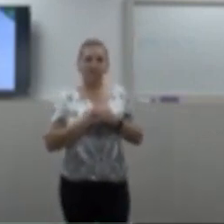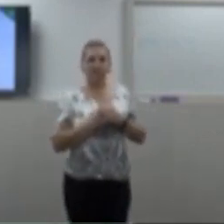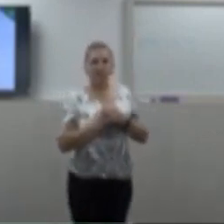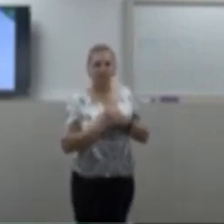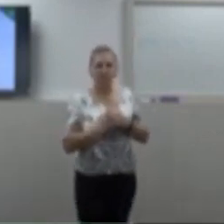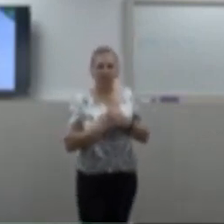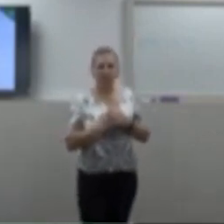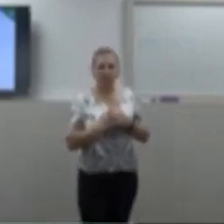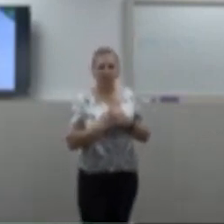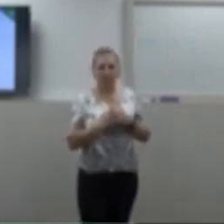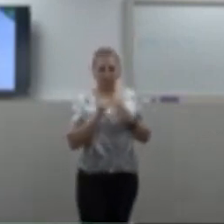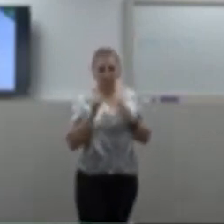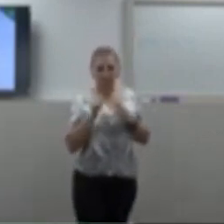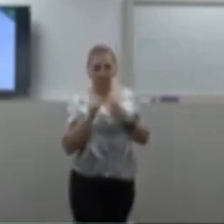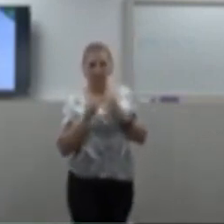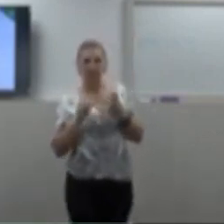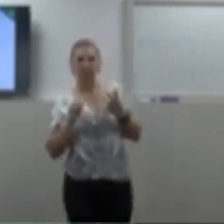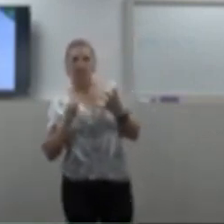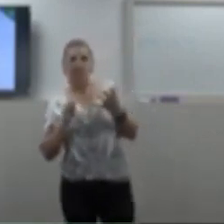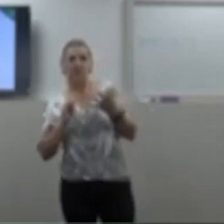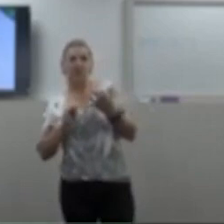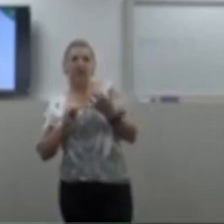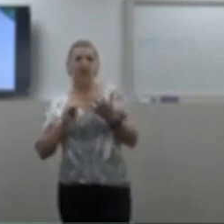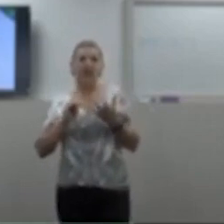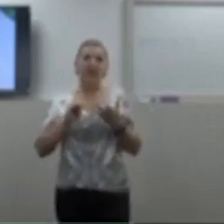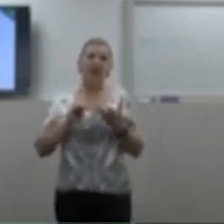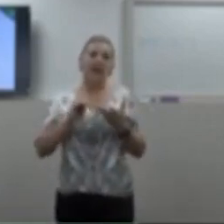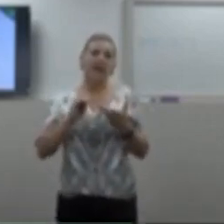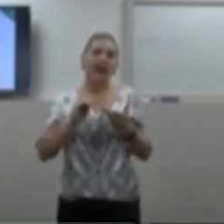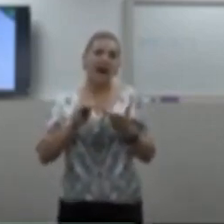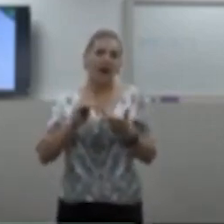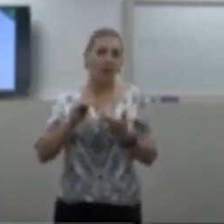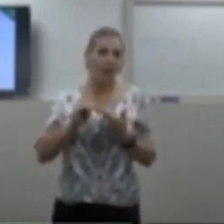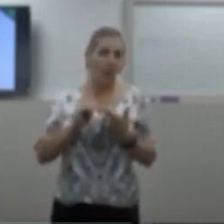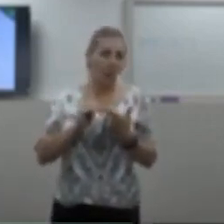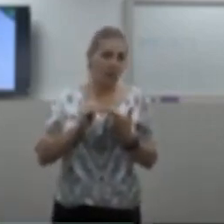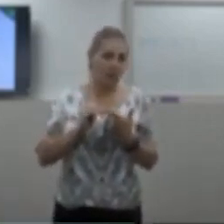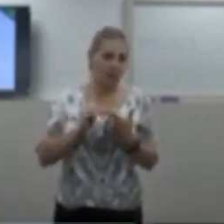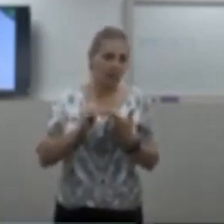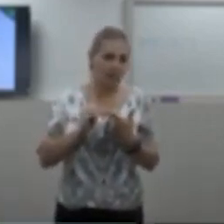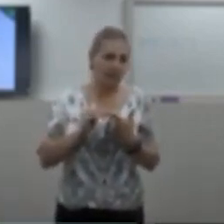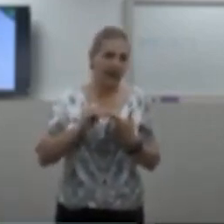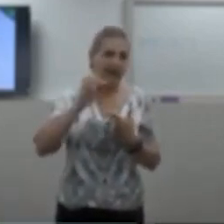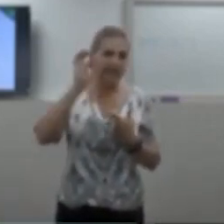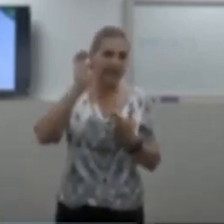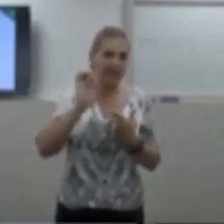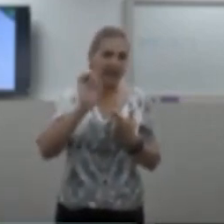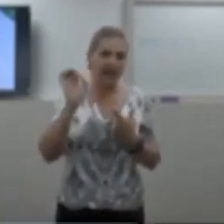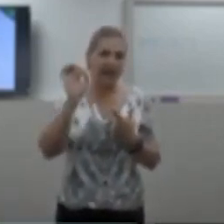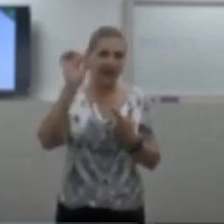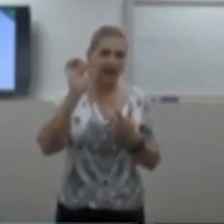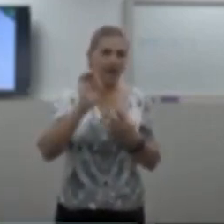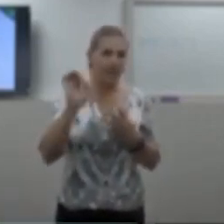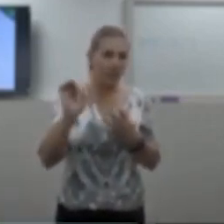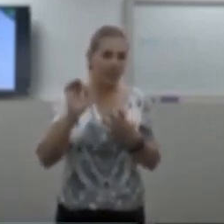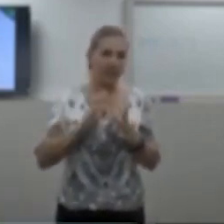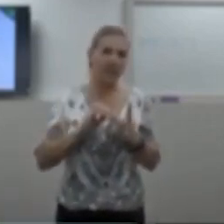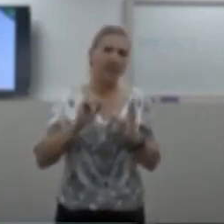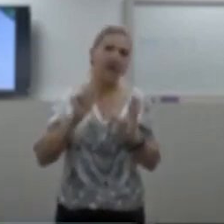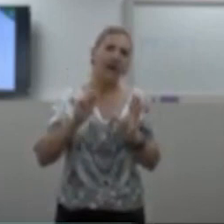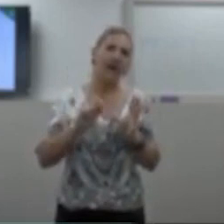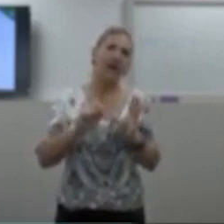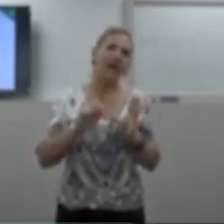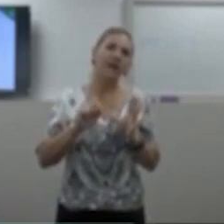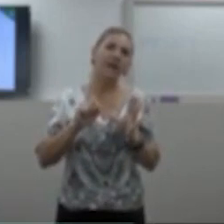do e-mail da professora? Lembra do e-mail? GLAU, a letrinha K,